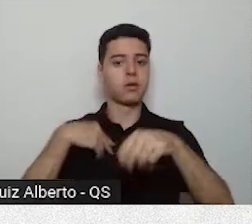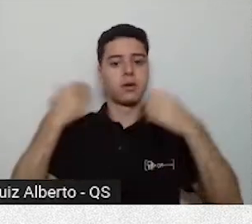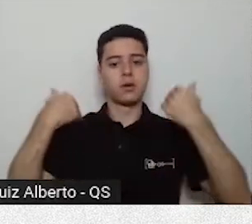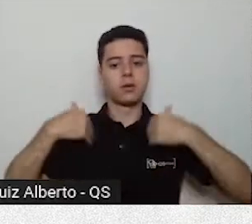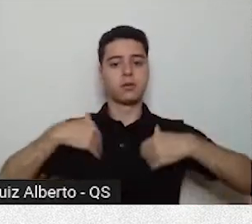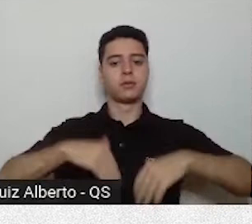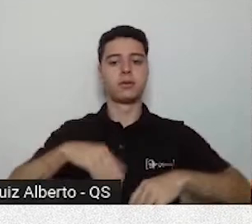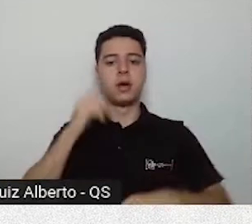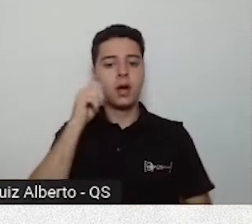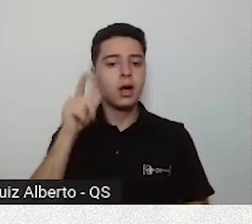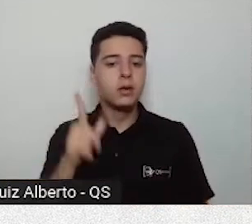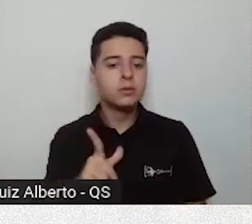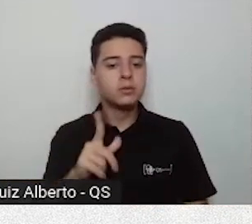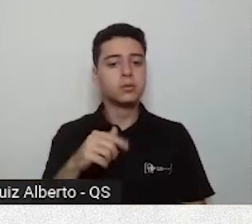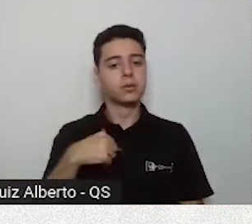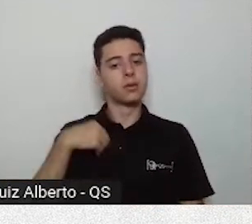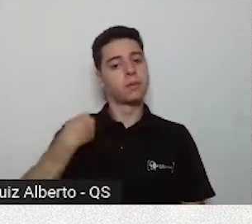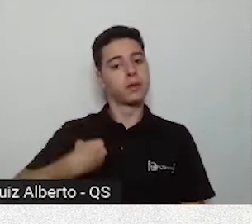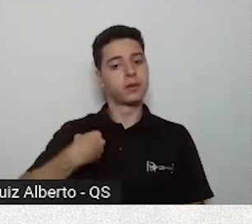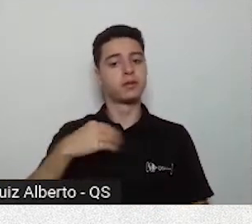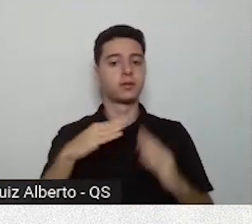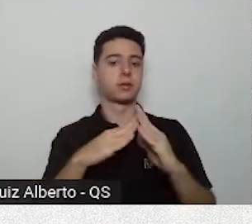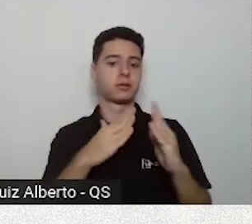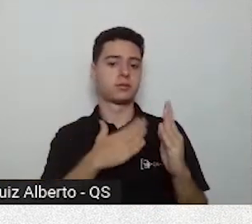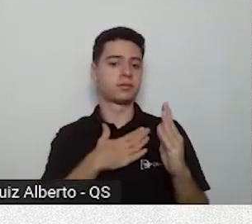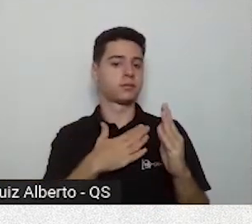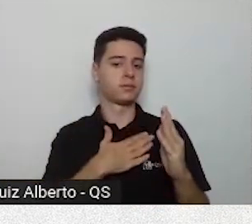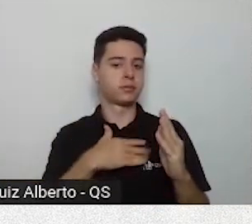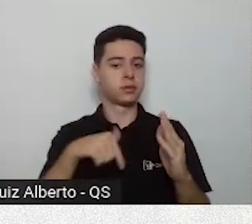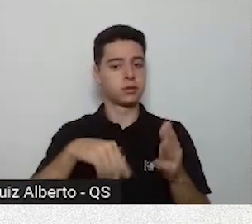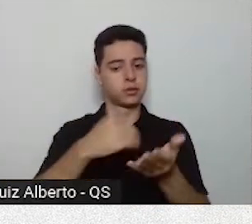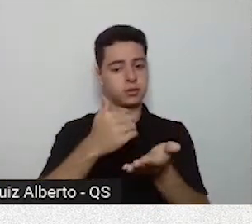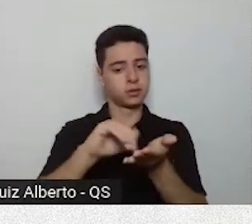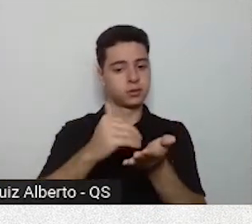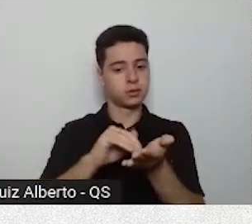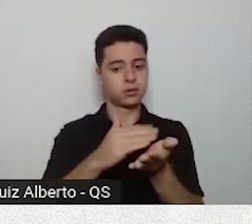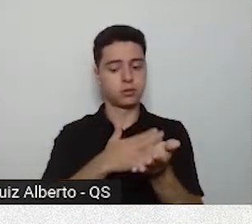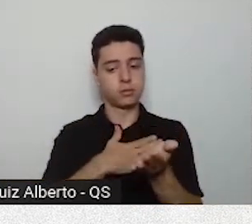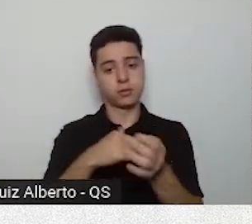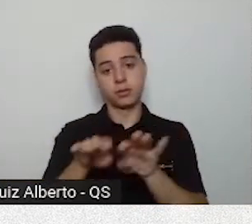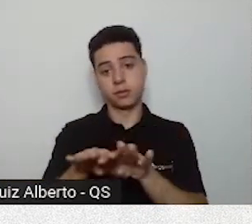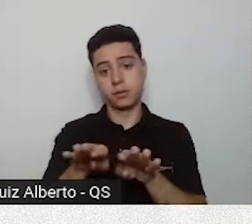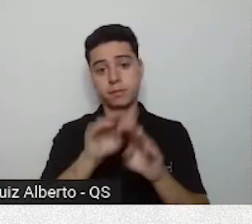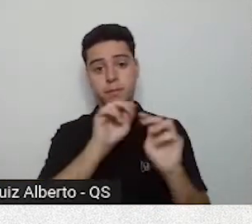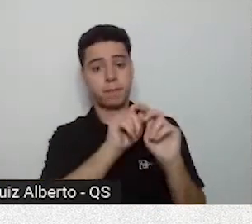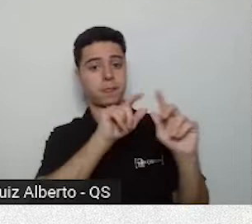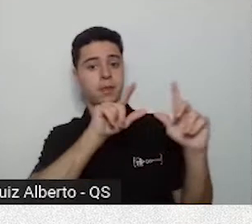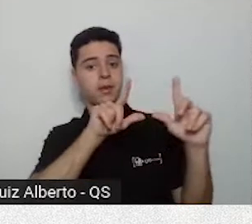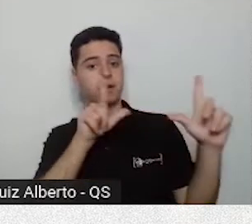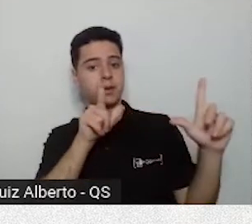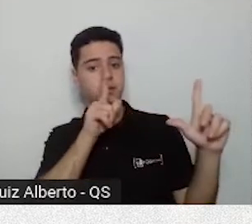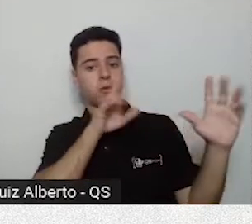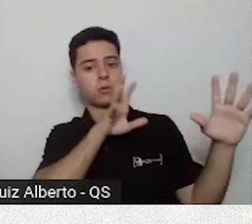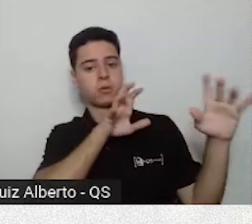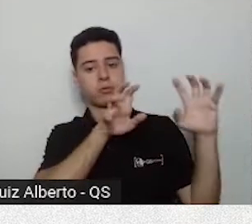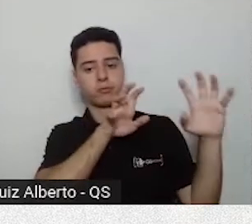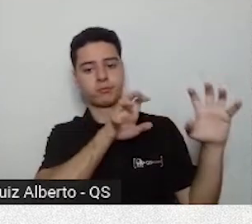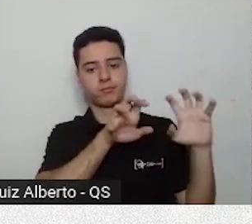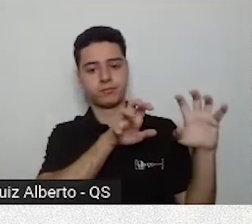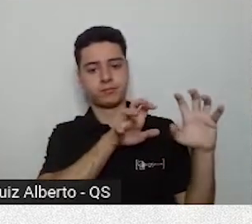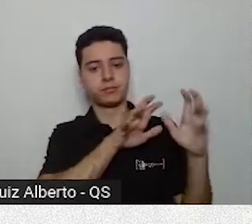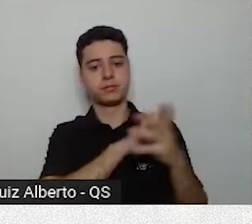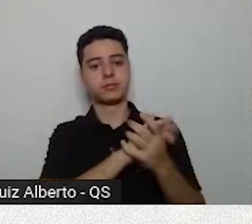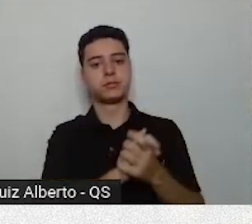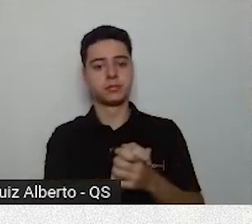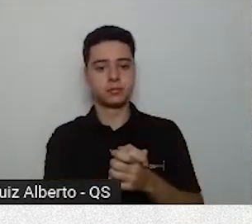marinho, estou na minha casa, no meu escritório, e a parede atrás de mim está desfocada. O fundo atrás de mim